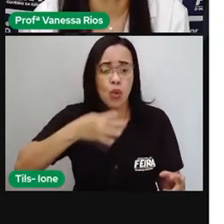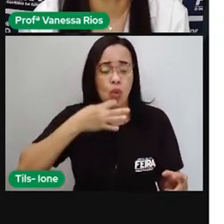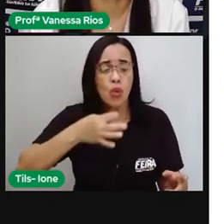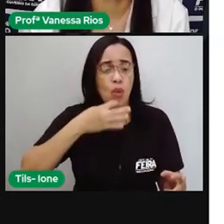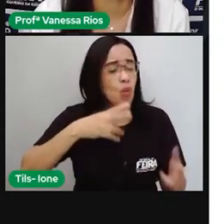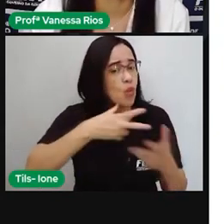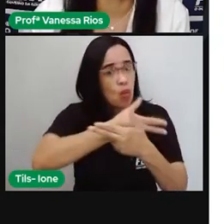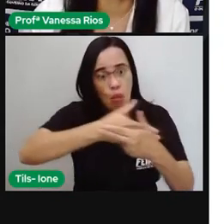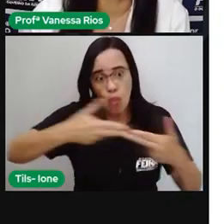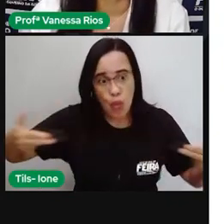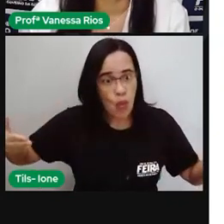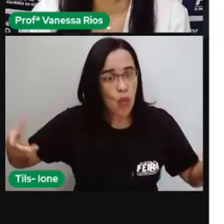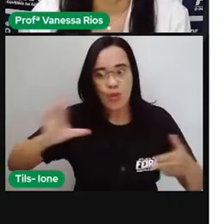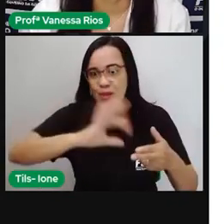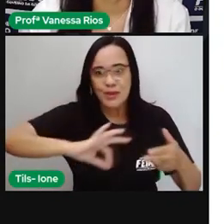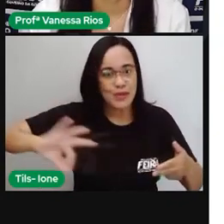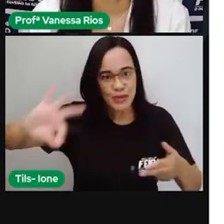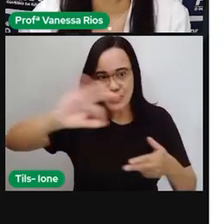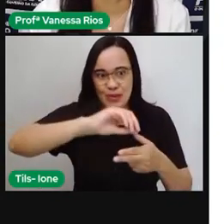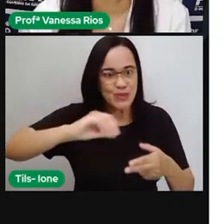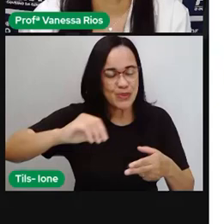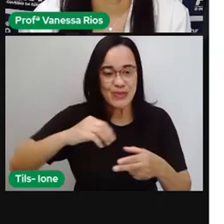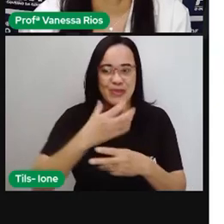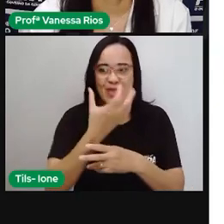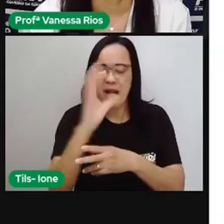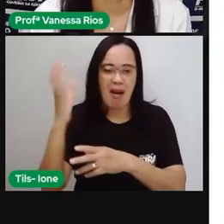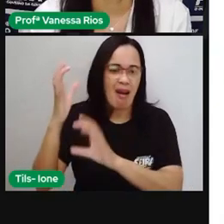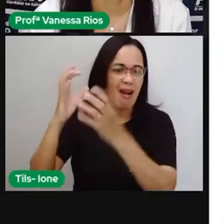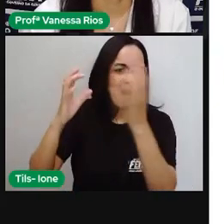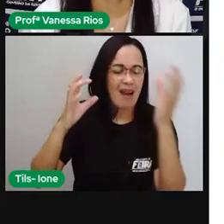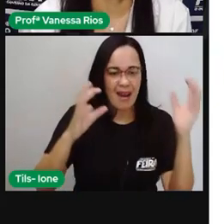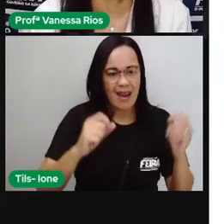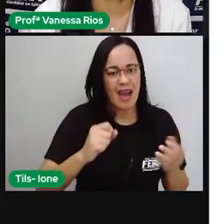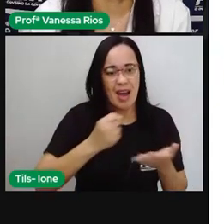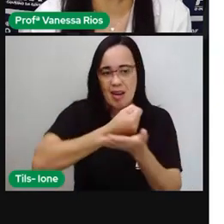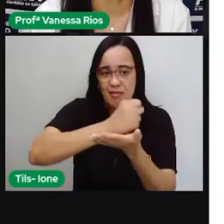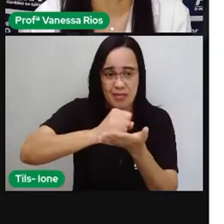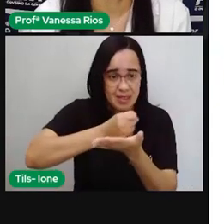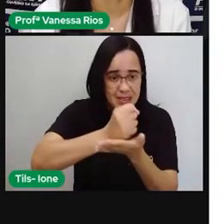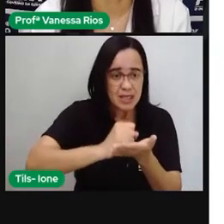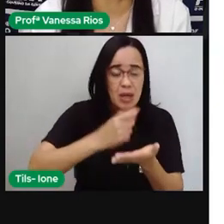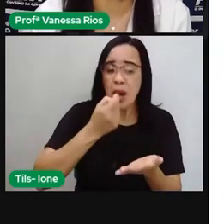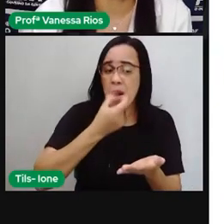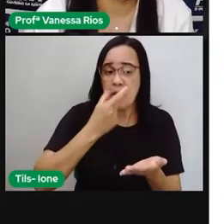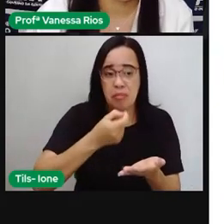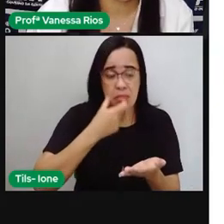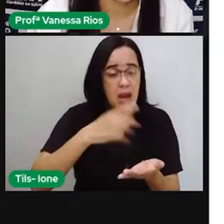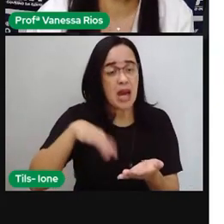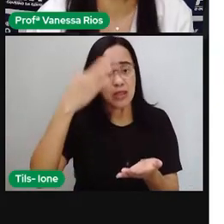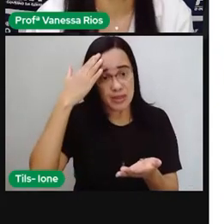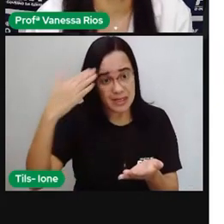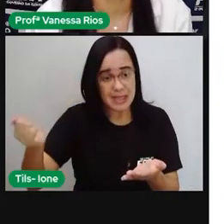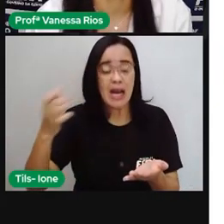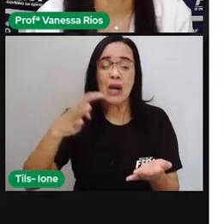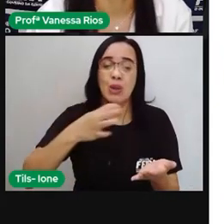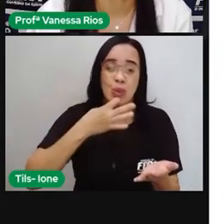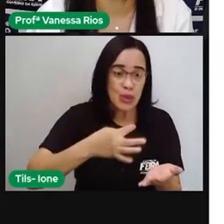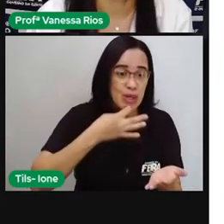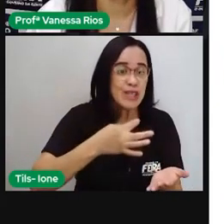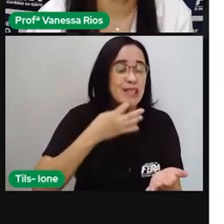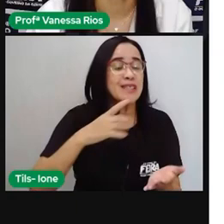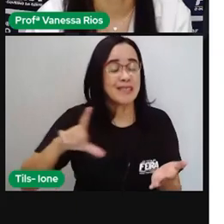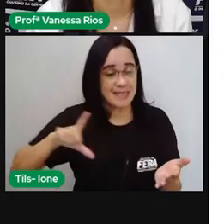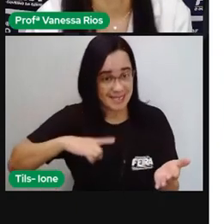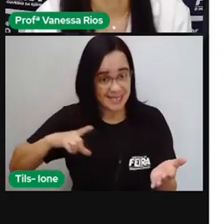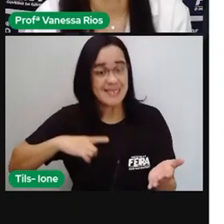eram nocivas ou não. Os tupis aí foram, os tupis guaranis foram os povos principais, né, entre o relacionamento